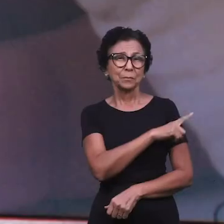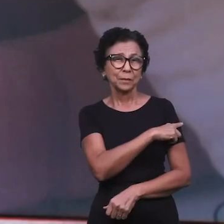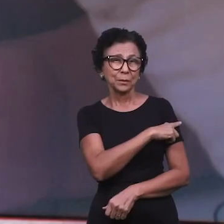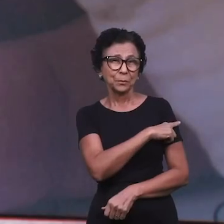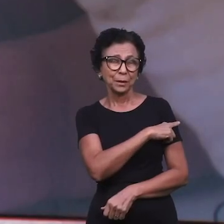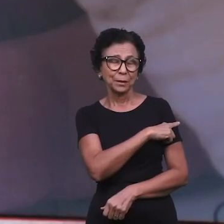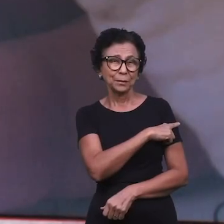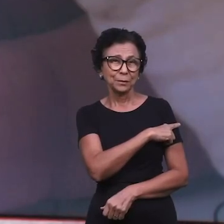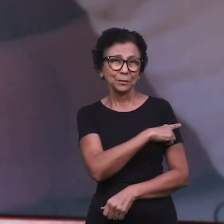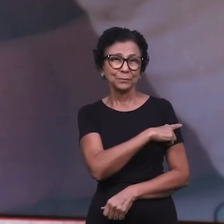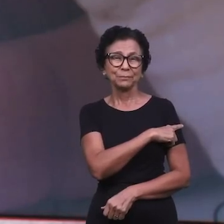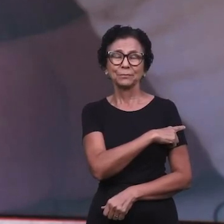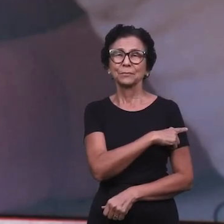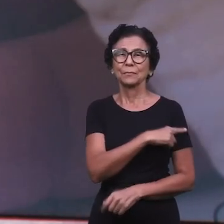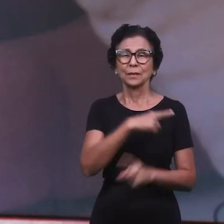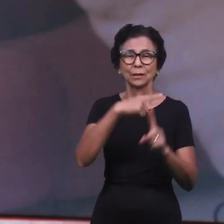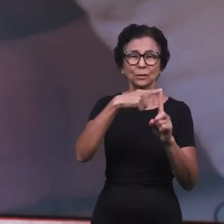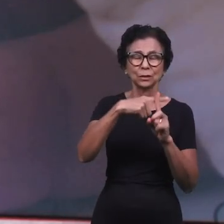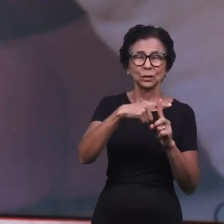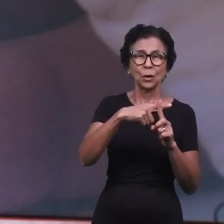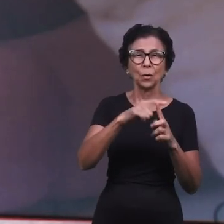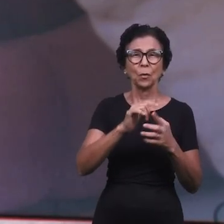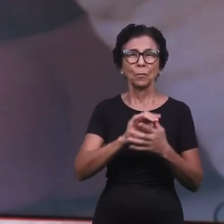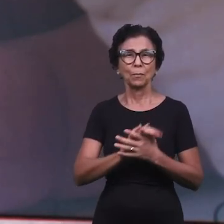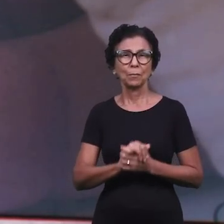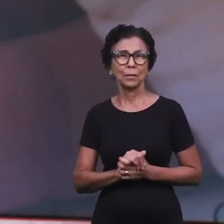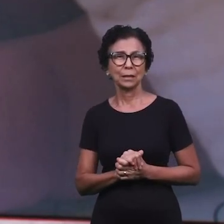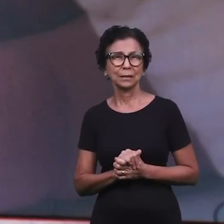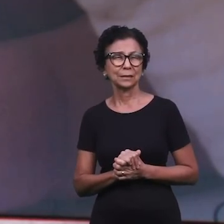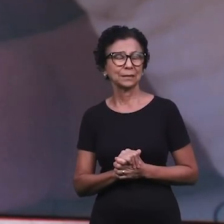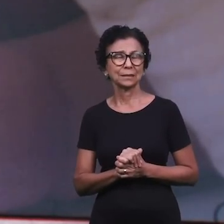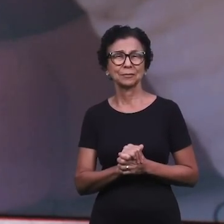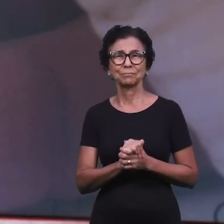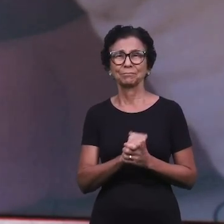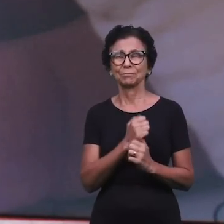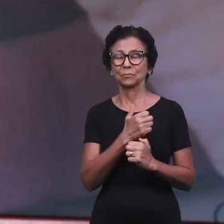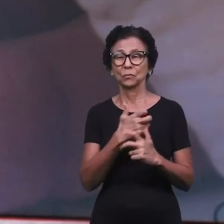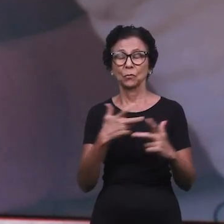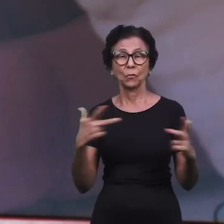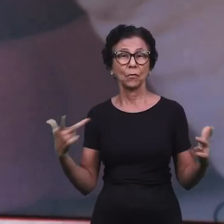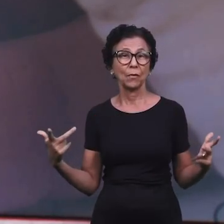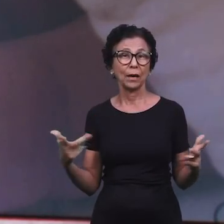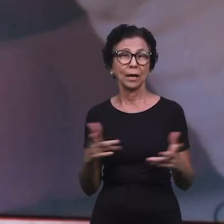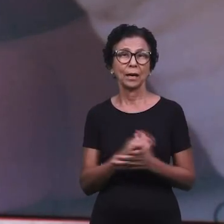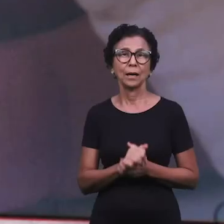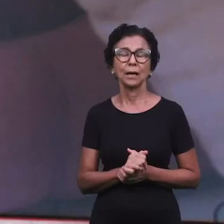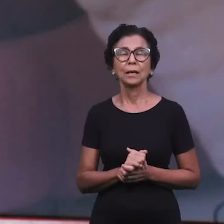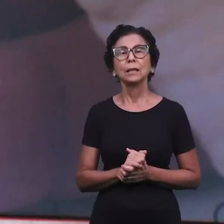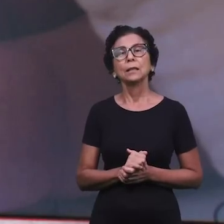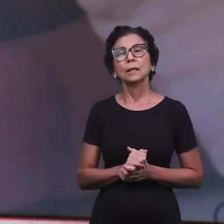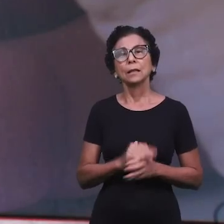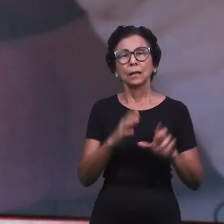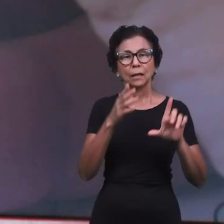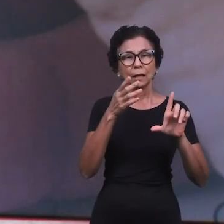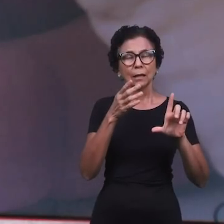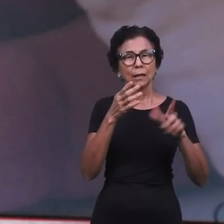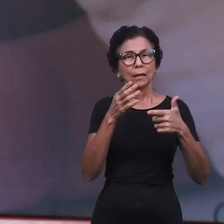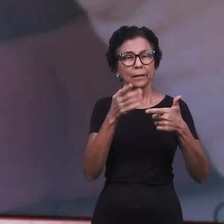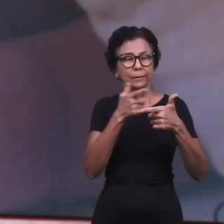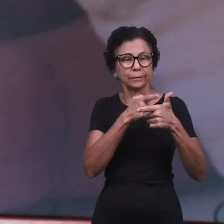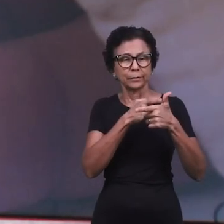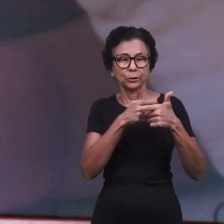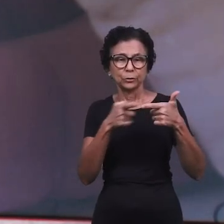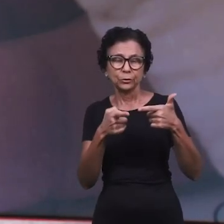Soma, operações fundamentais, soma de frações, por exemplo. Não é vergonha nenhuma você